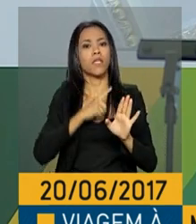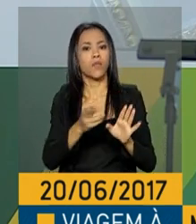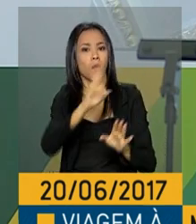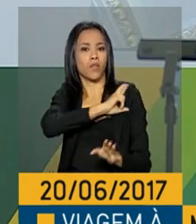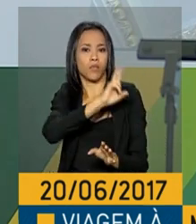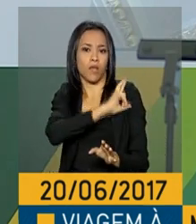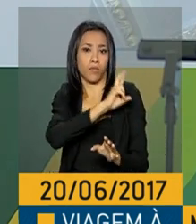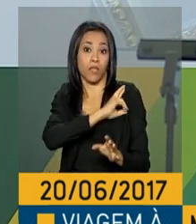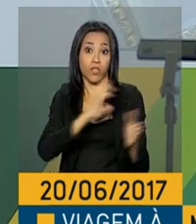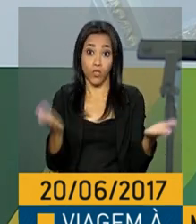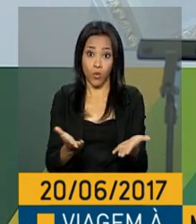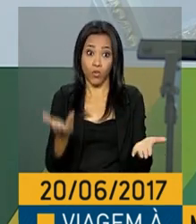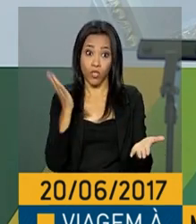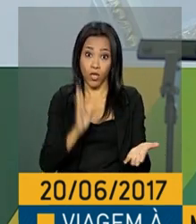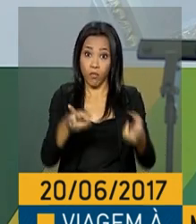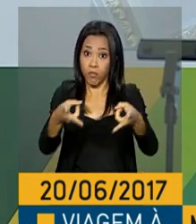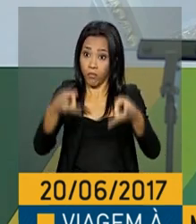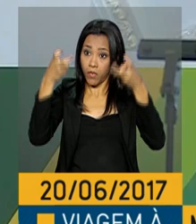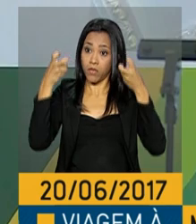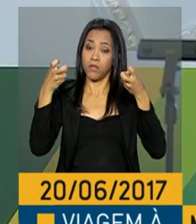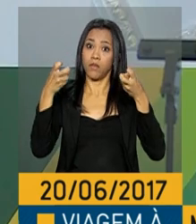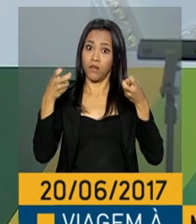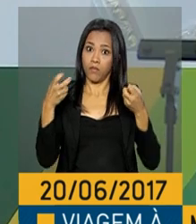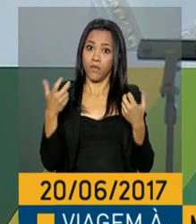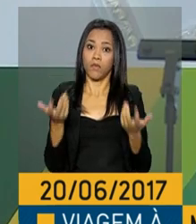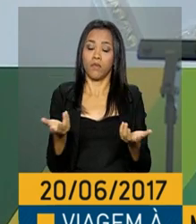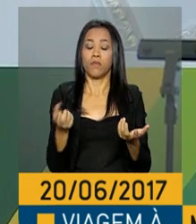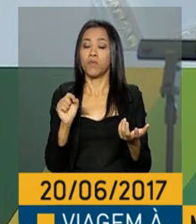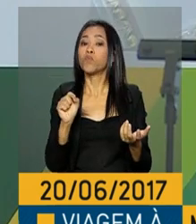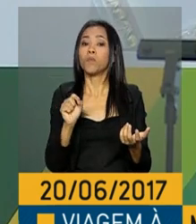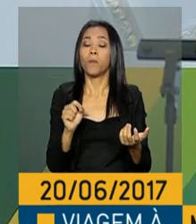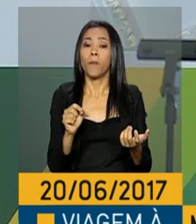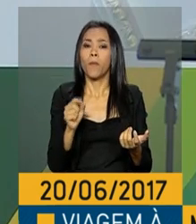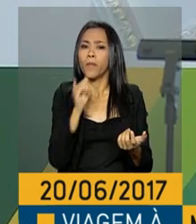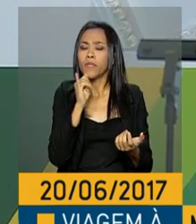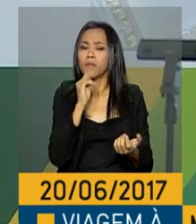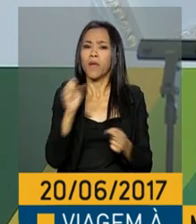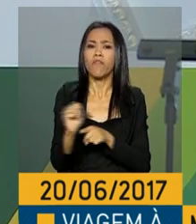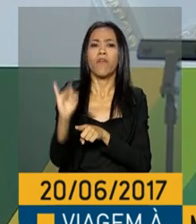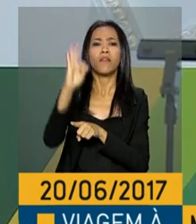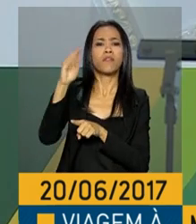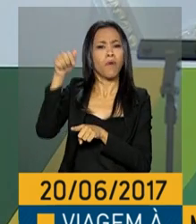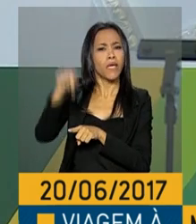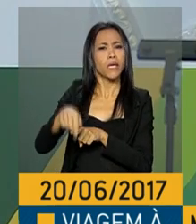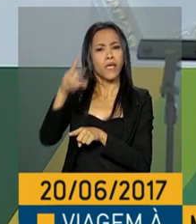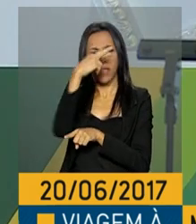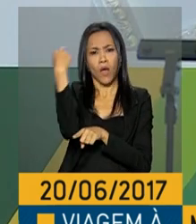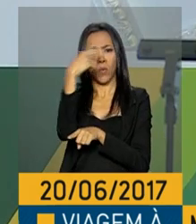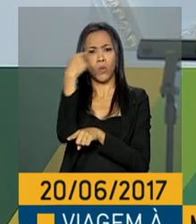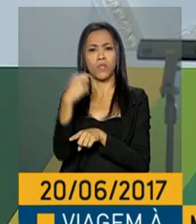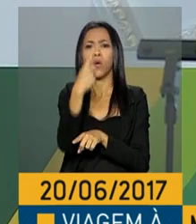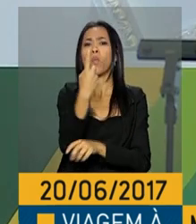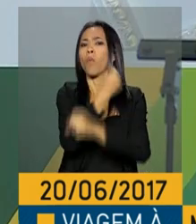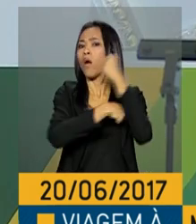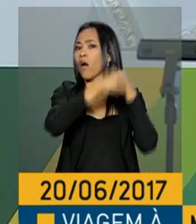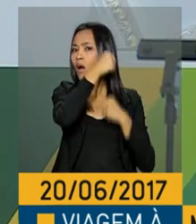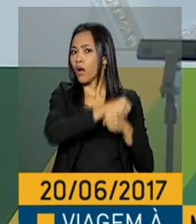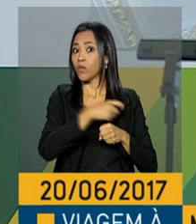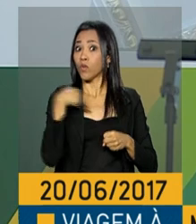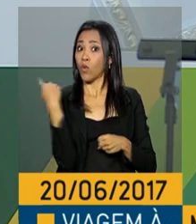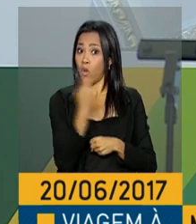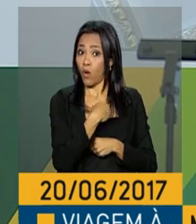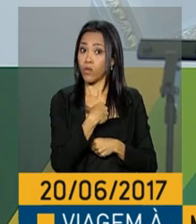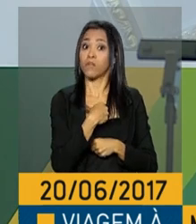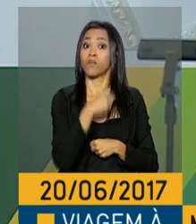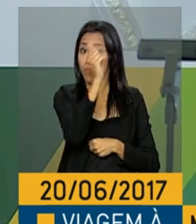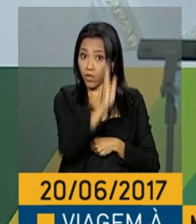os primeiros frutos. O senhor apontou aqui a questão da inflação na Rússia. Há um ano atrás, senhor ministro, nós estávamos com uma inflação